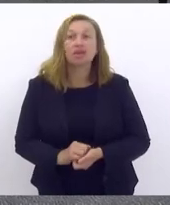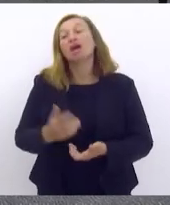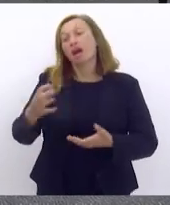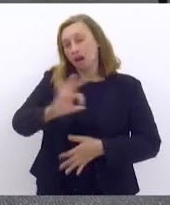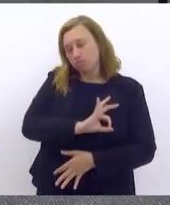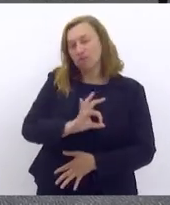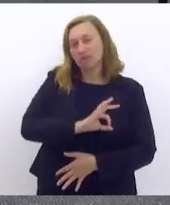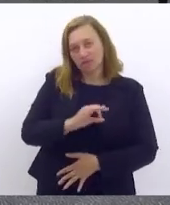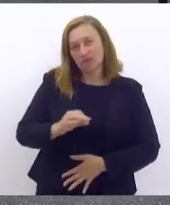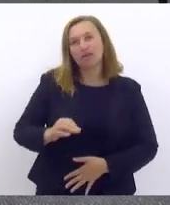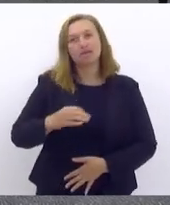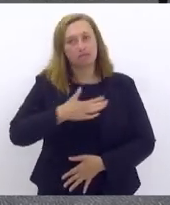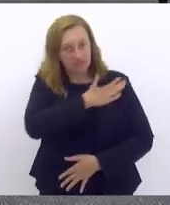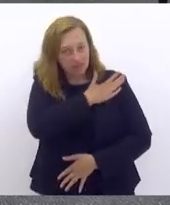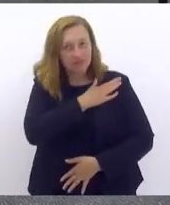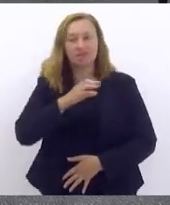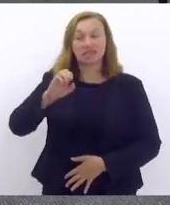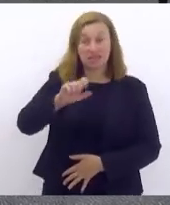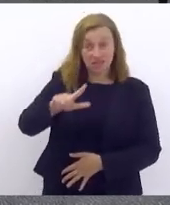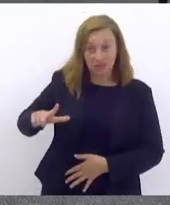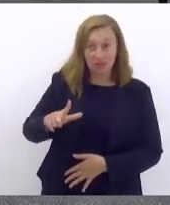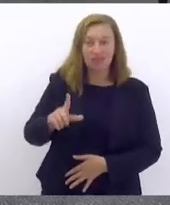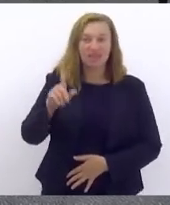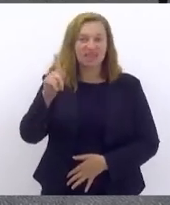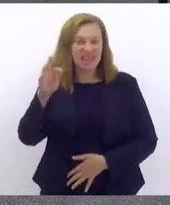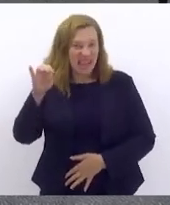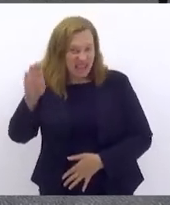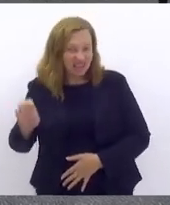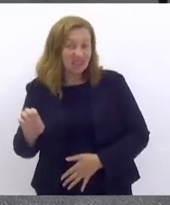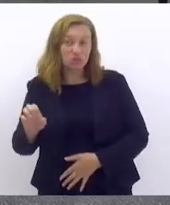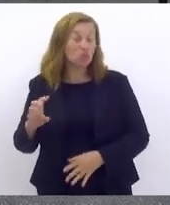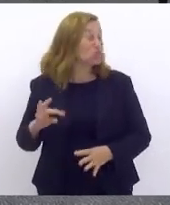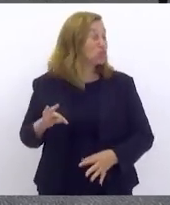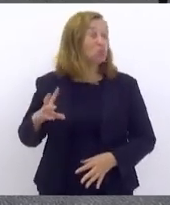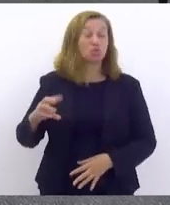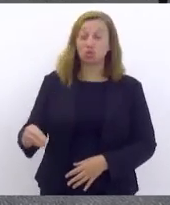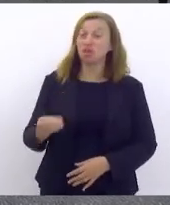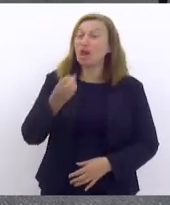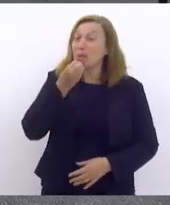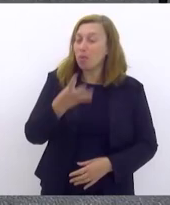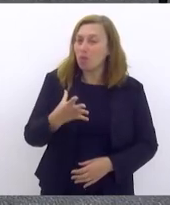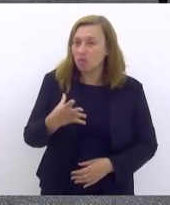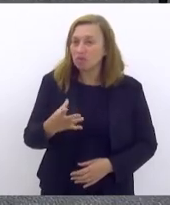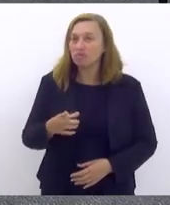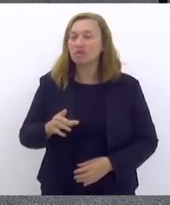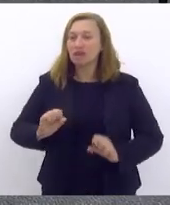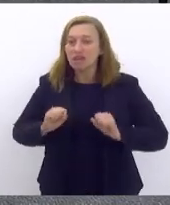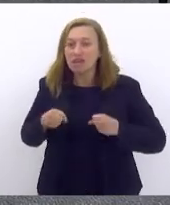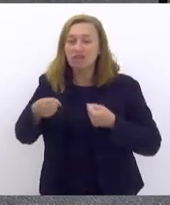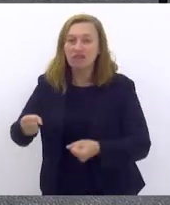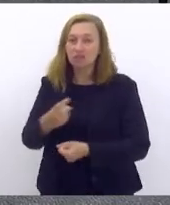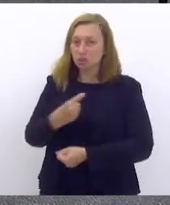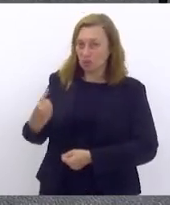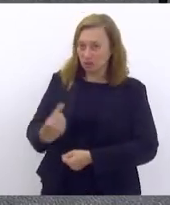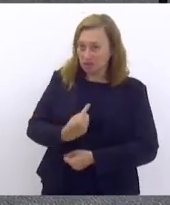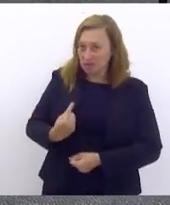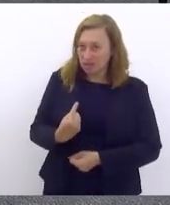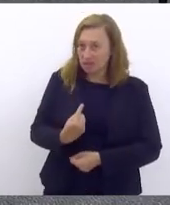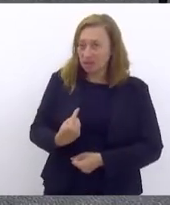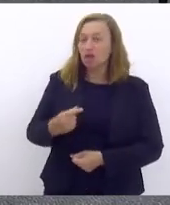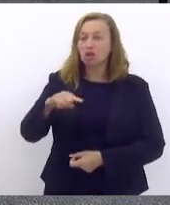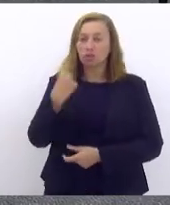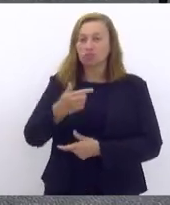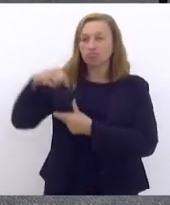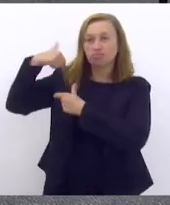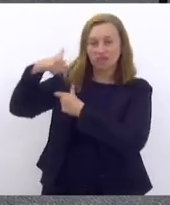polícia militar, a polícia civil, o Degas, o Desip, o que nós defendemos aqui. Nós somos